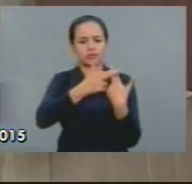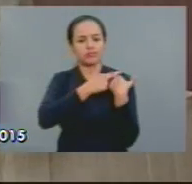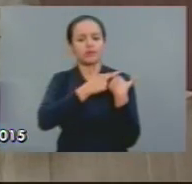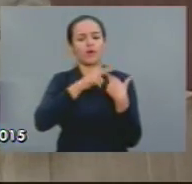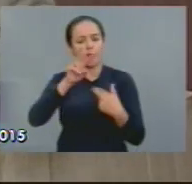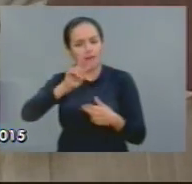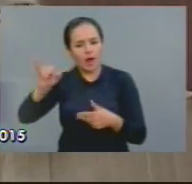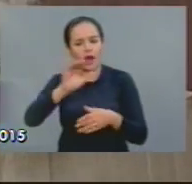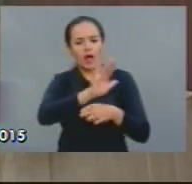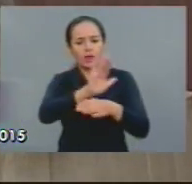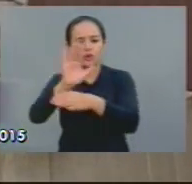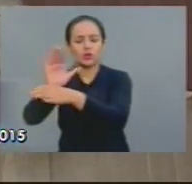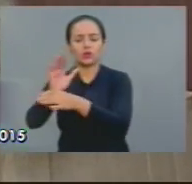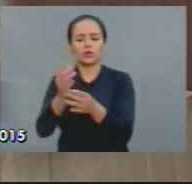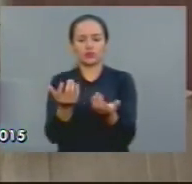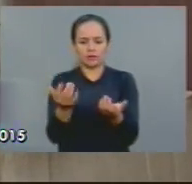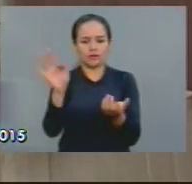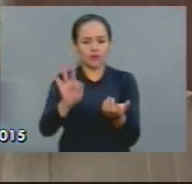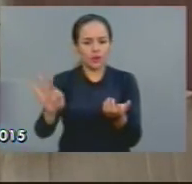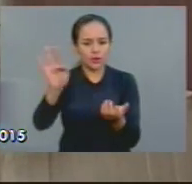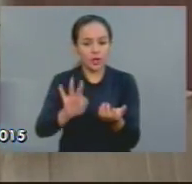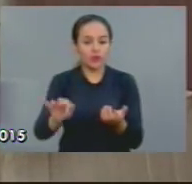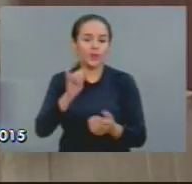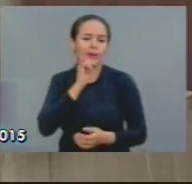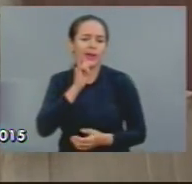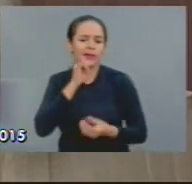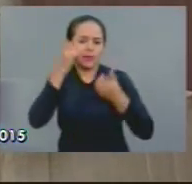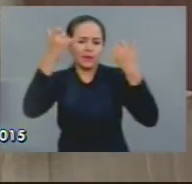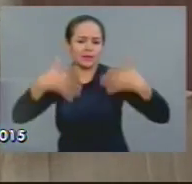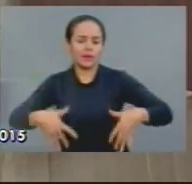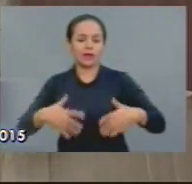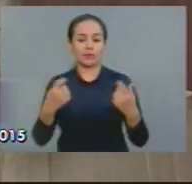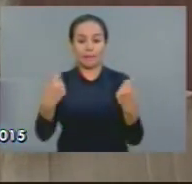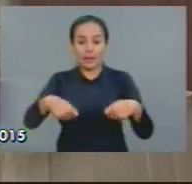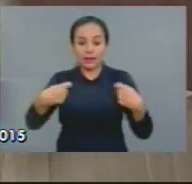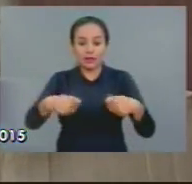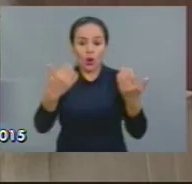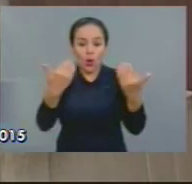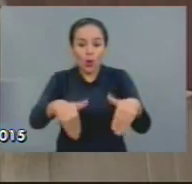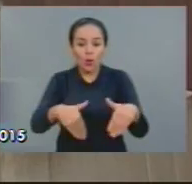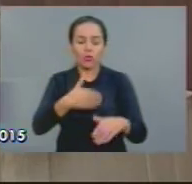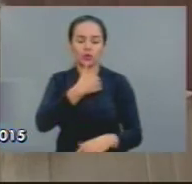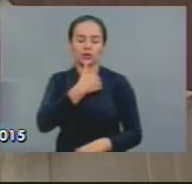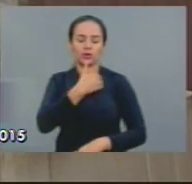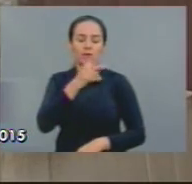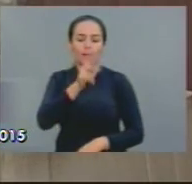universidades. Realizar um concurso emergencial, tendo em vista